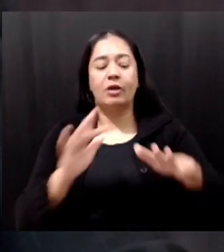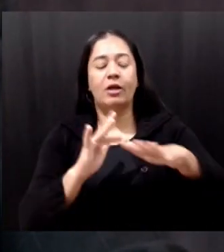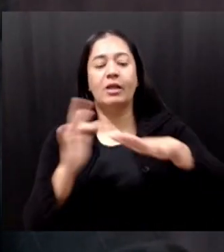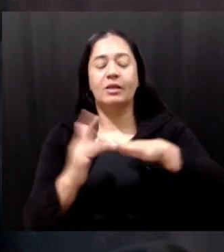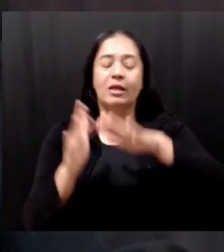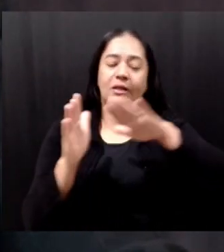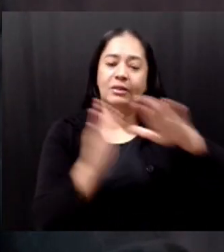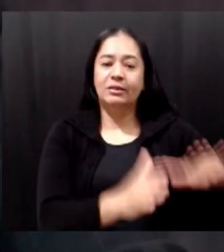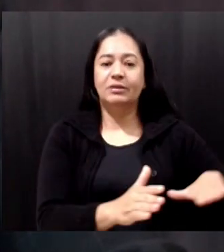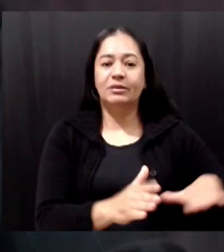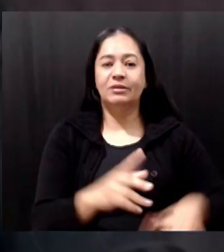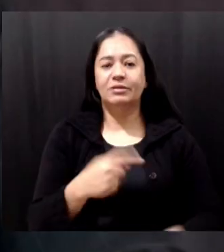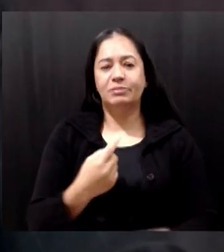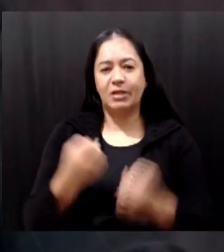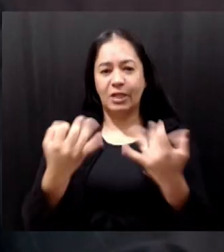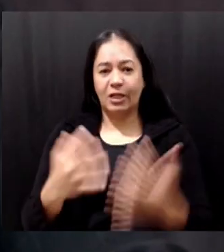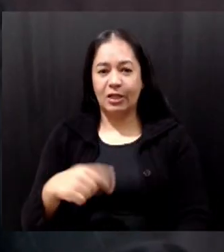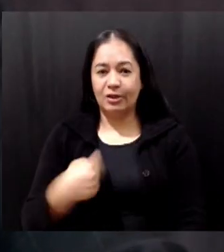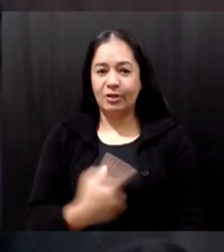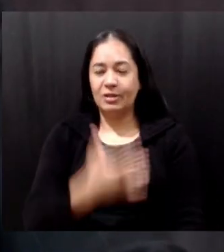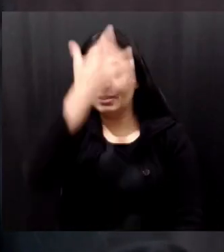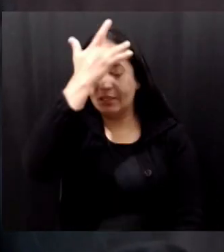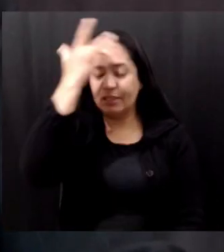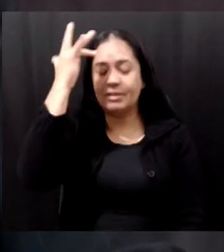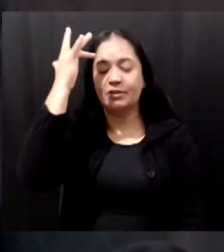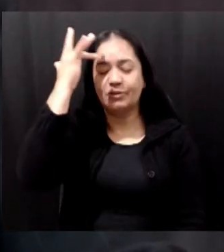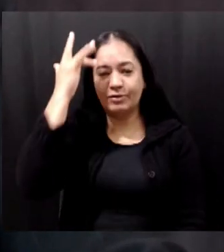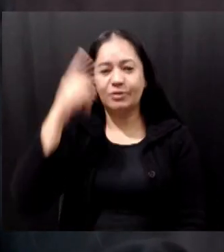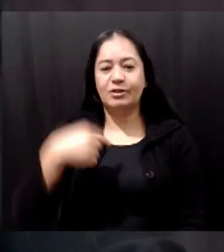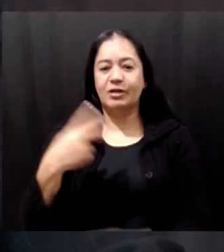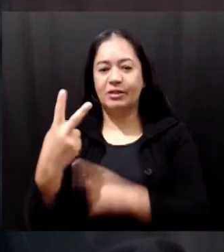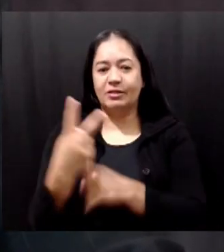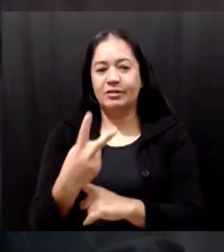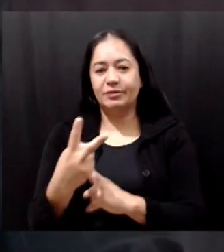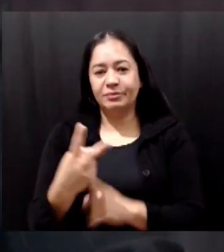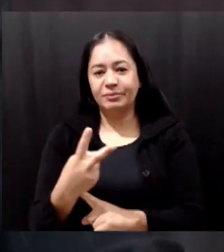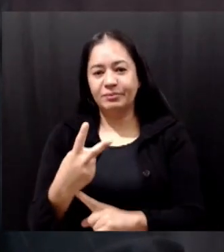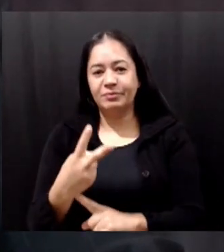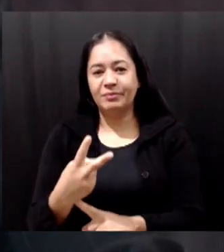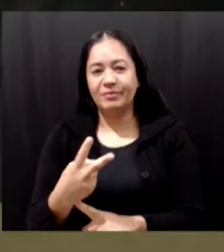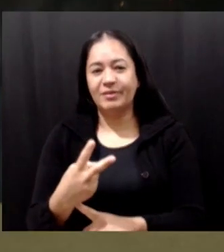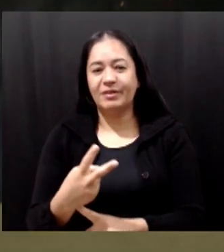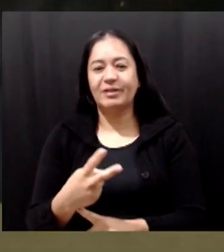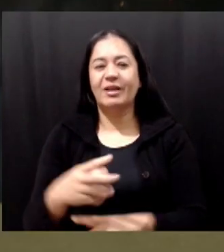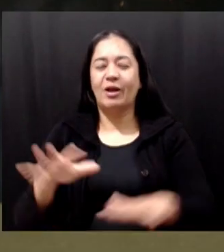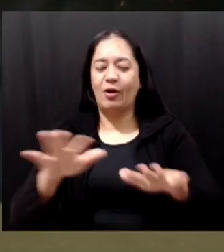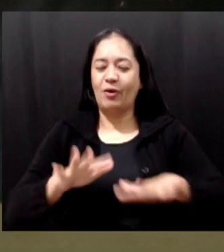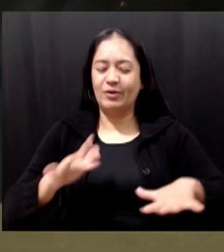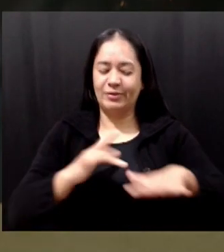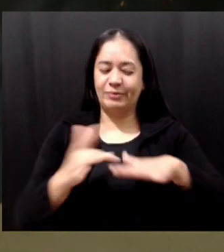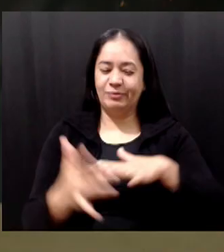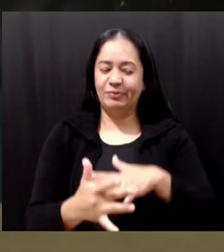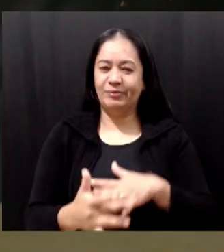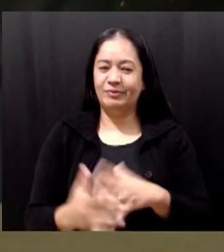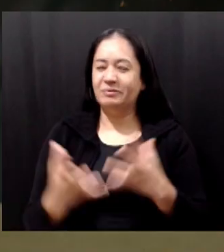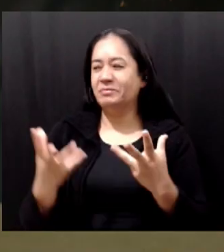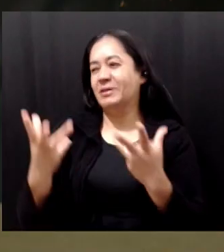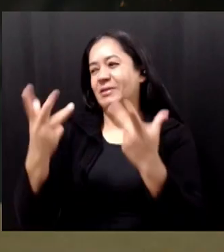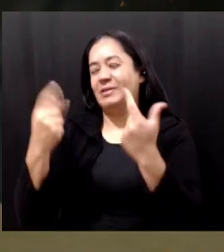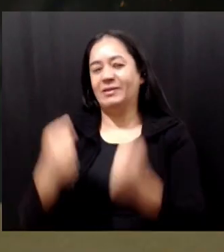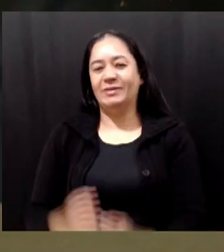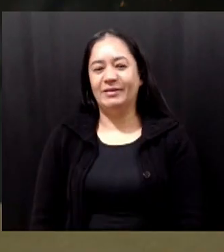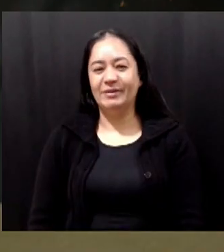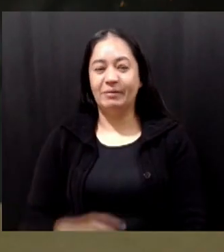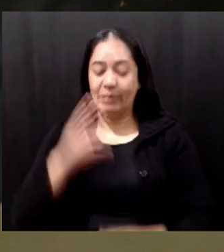saúde mental e nos protegermos em termos digitais hoje em dia. Maravilha! Para completar o nosso time